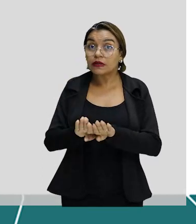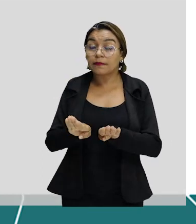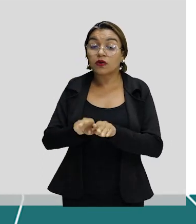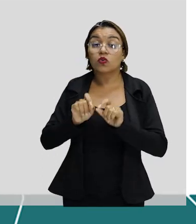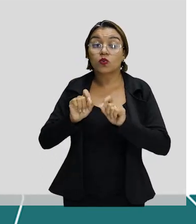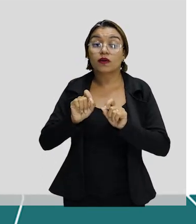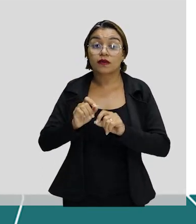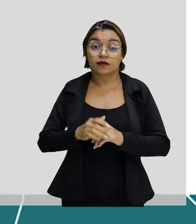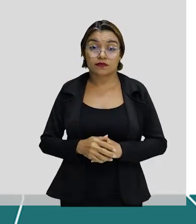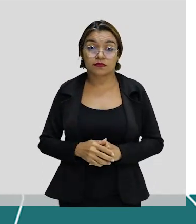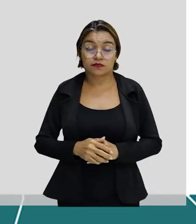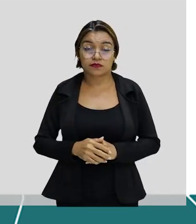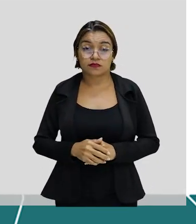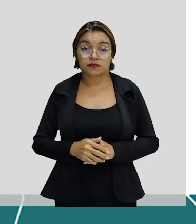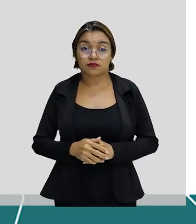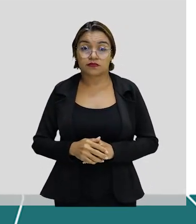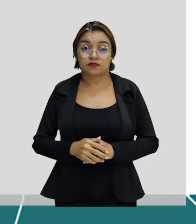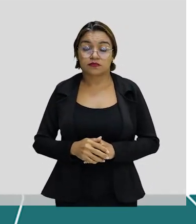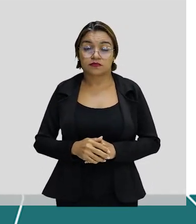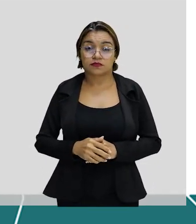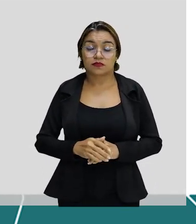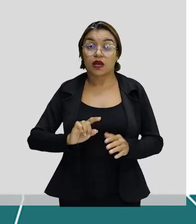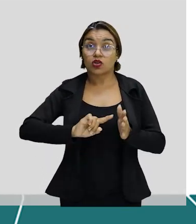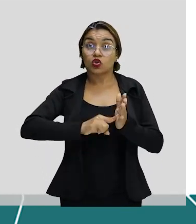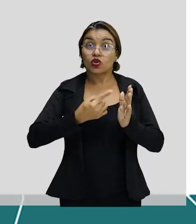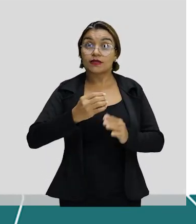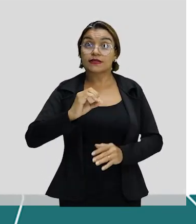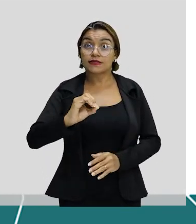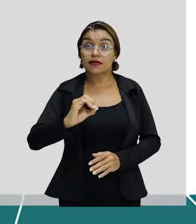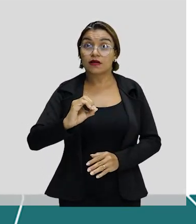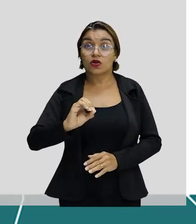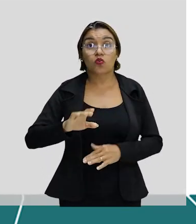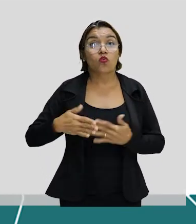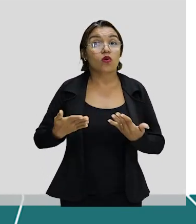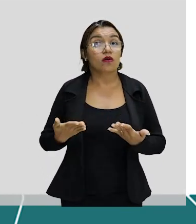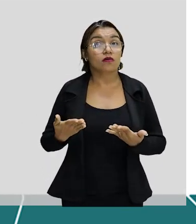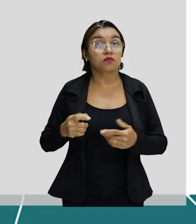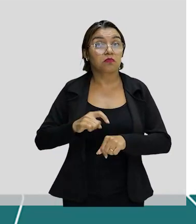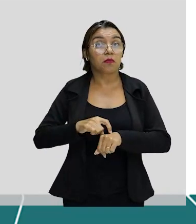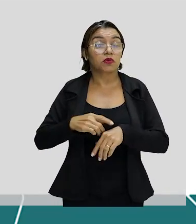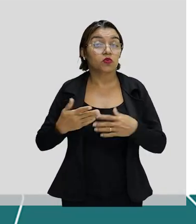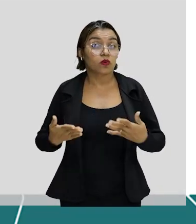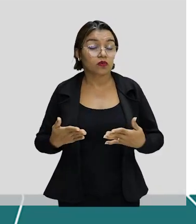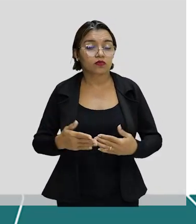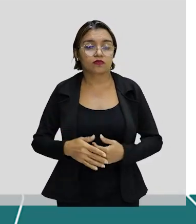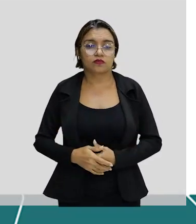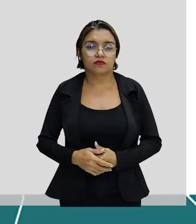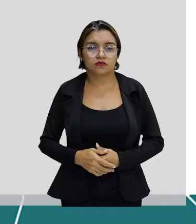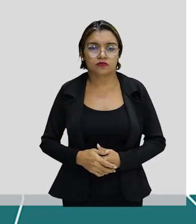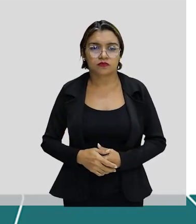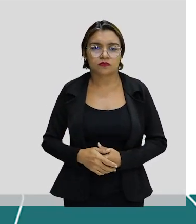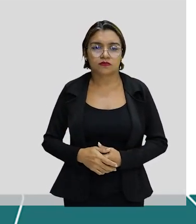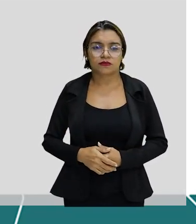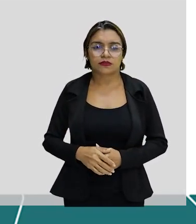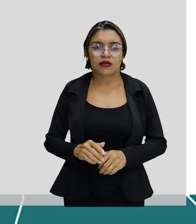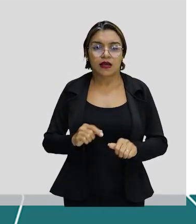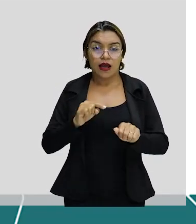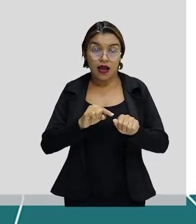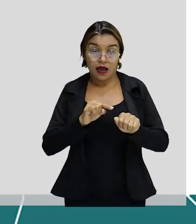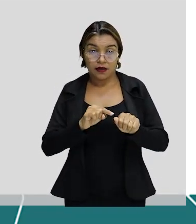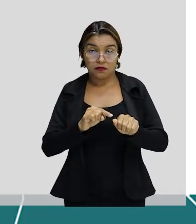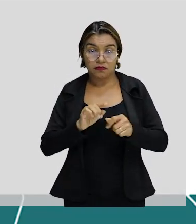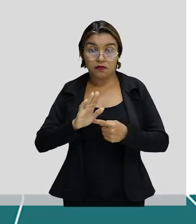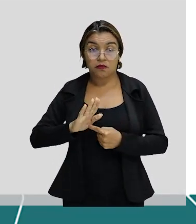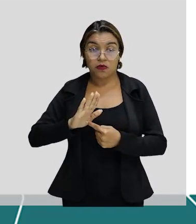dos salos é zerada quando quando é que um atleta ganha zero na sua apresentação quando o salto executado é de um